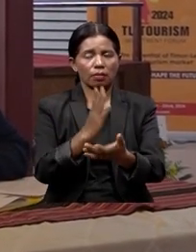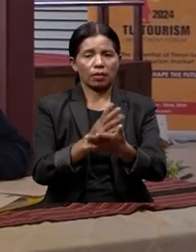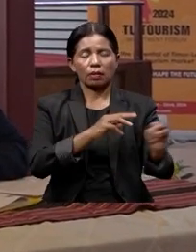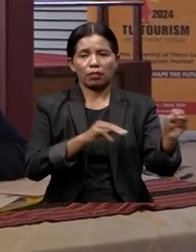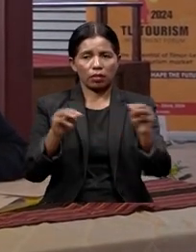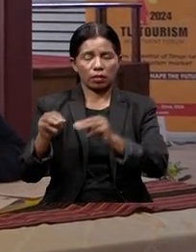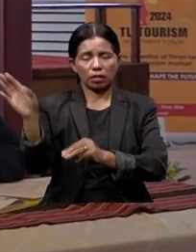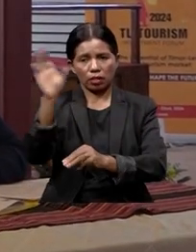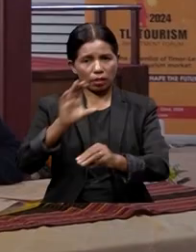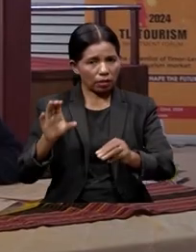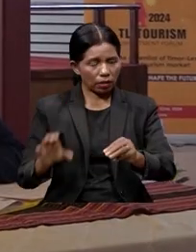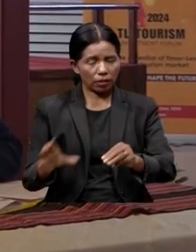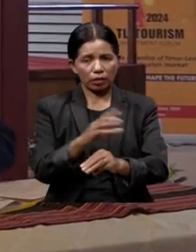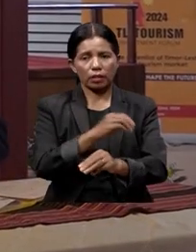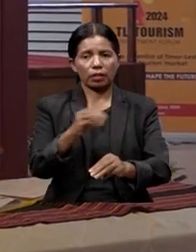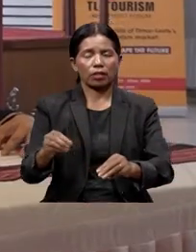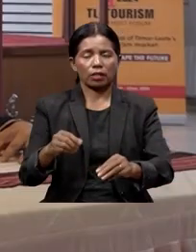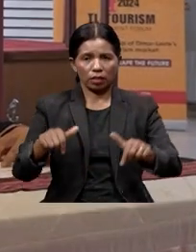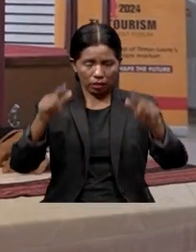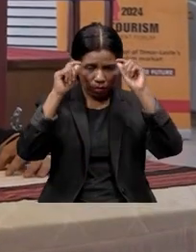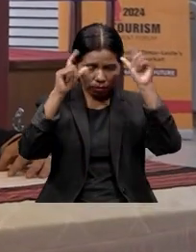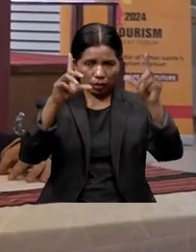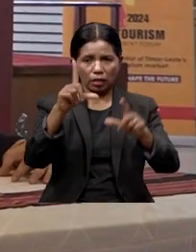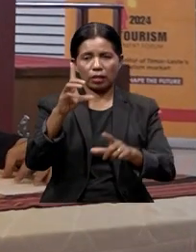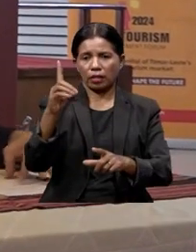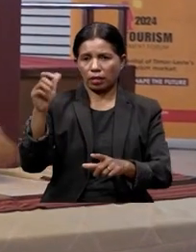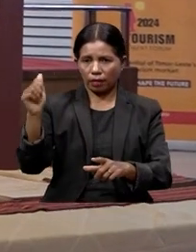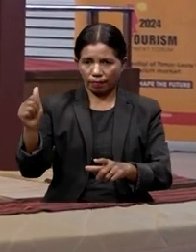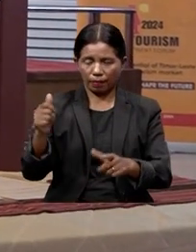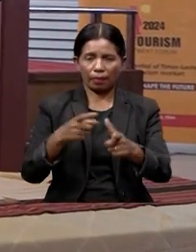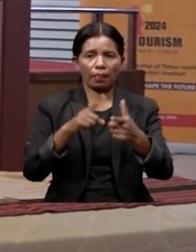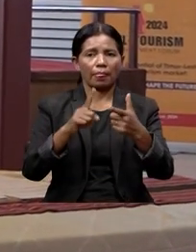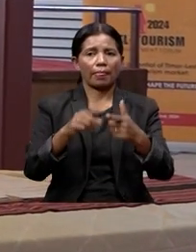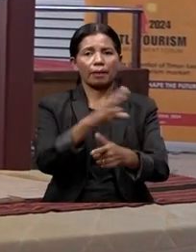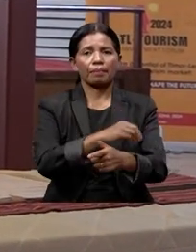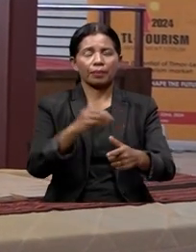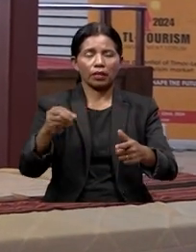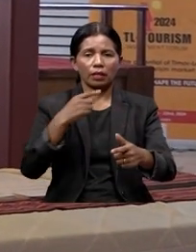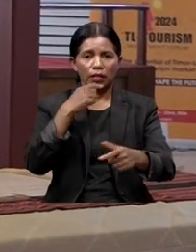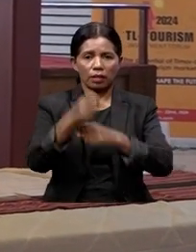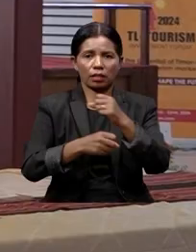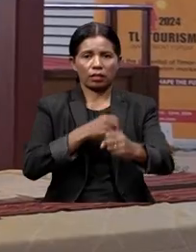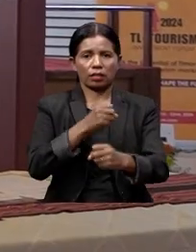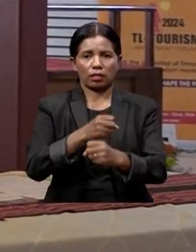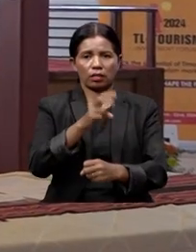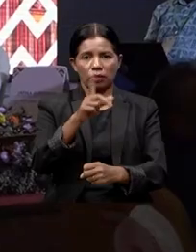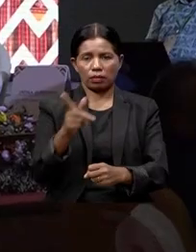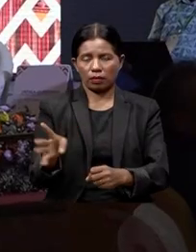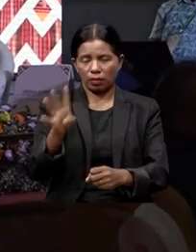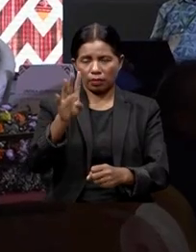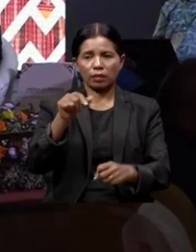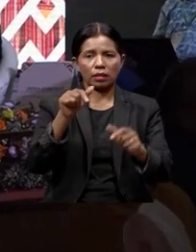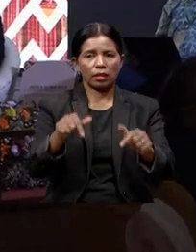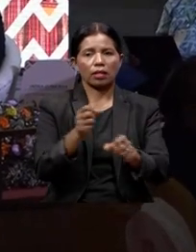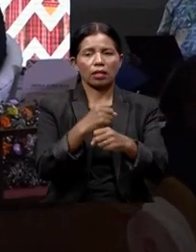alteração climática ou carbono tesouro Timor LDA Forum Investimentu Turismu Timor-Leste tinha rihun rua ronulo resin hatne